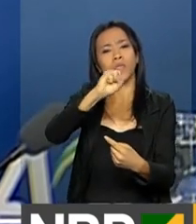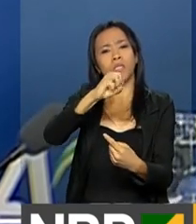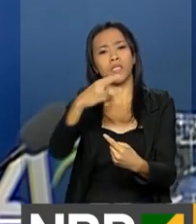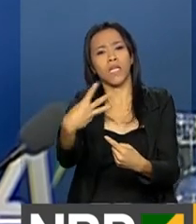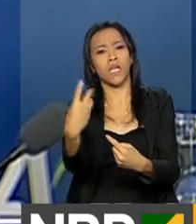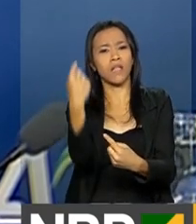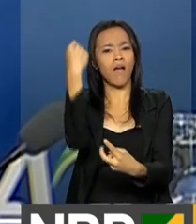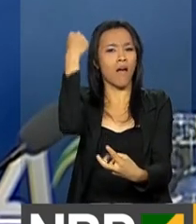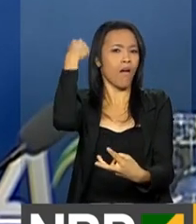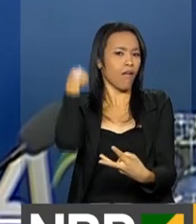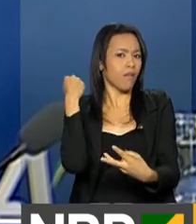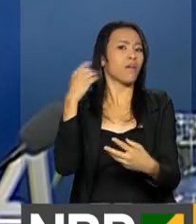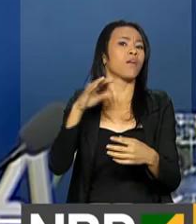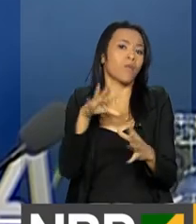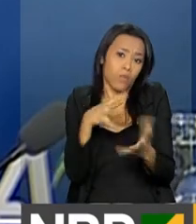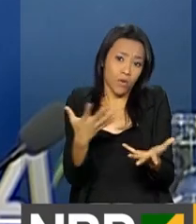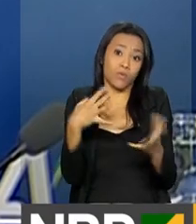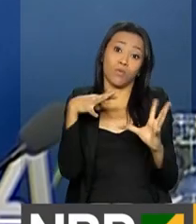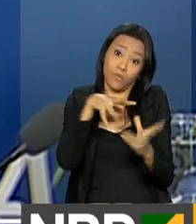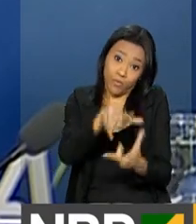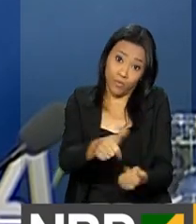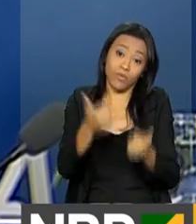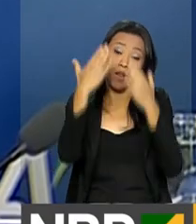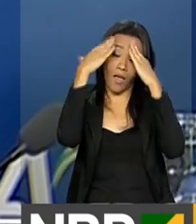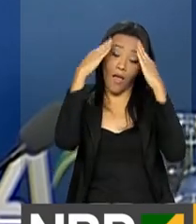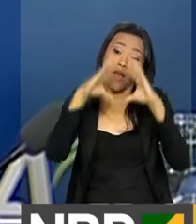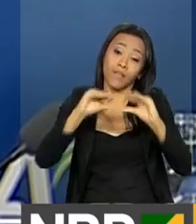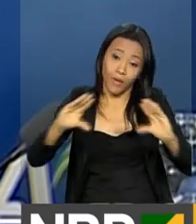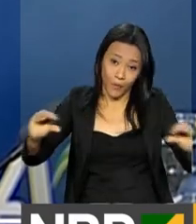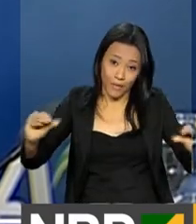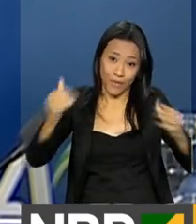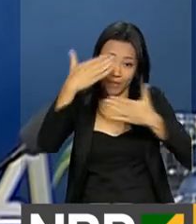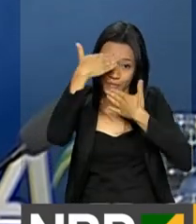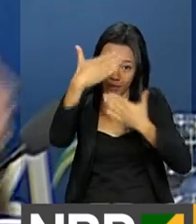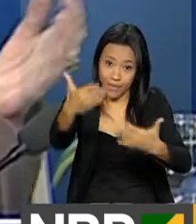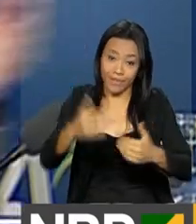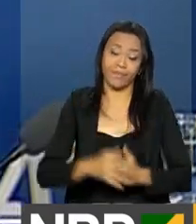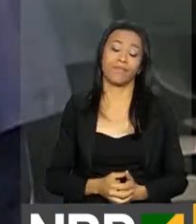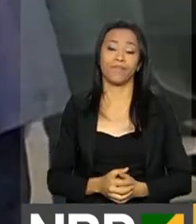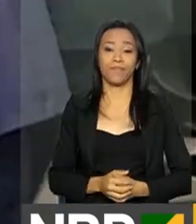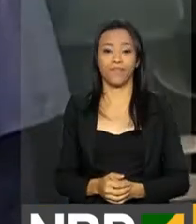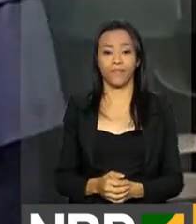quando o mundo, pelo menos para mim, era mais tranquilo. Muito obrigado.